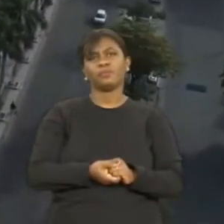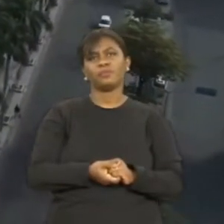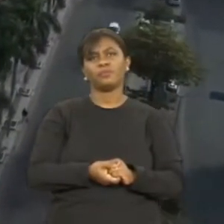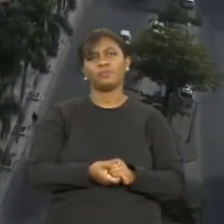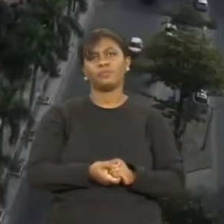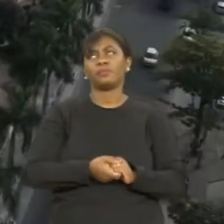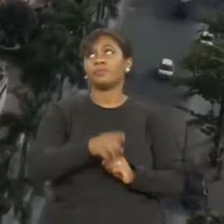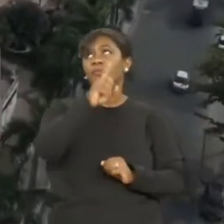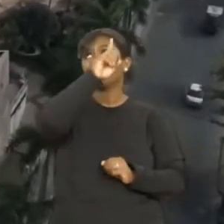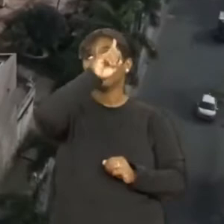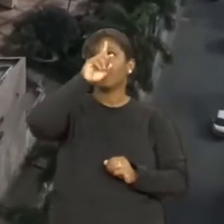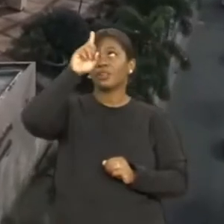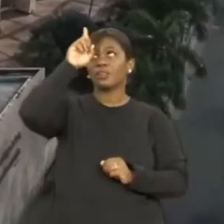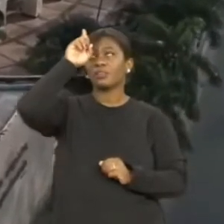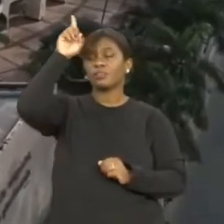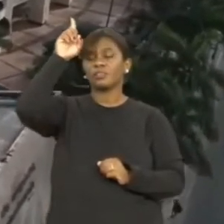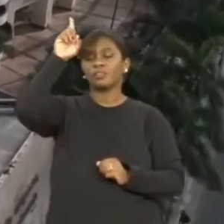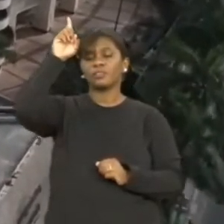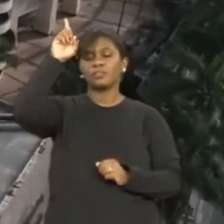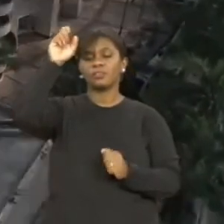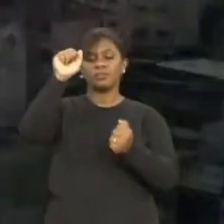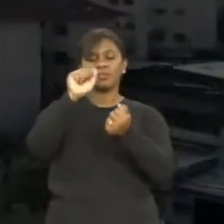Ele te lava dos seus pecados,